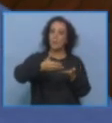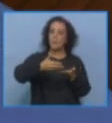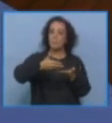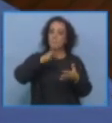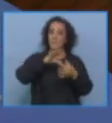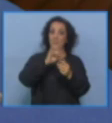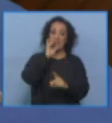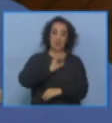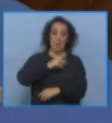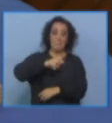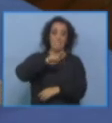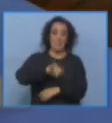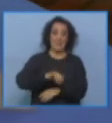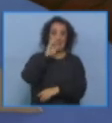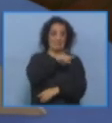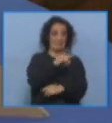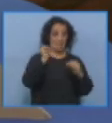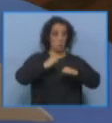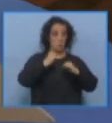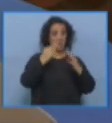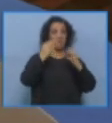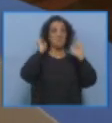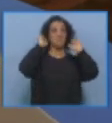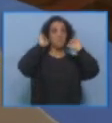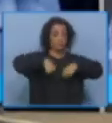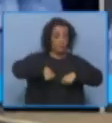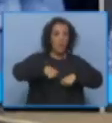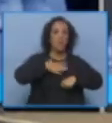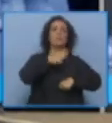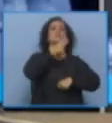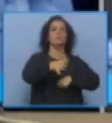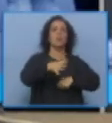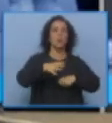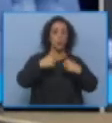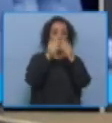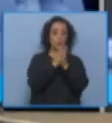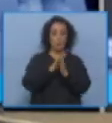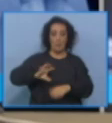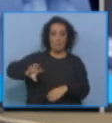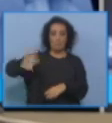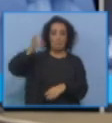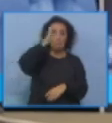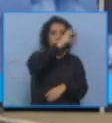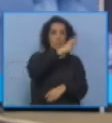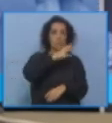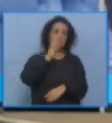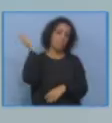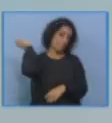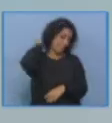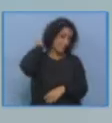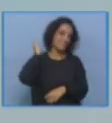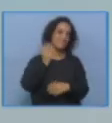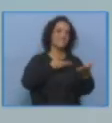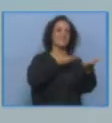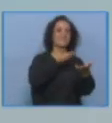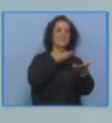a senhora May, isso significaria que depois todos os países iriam tentar negociar